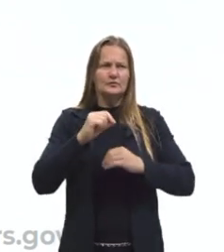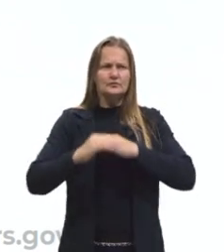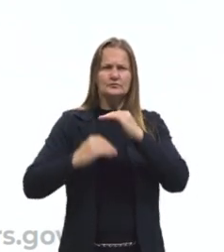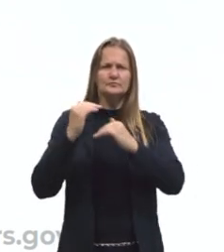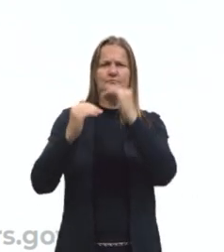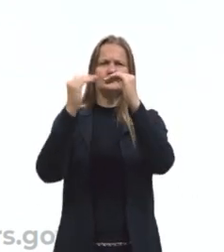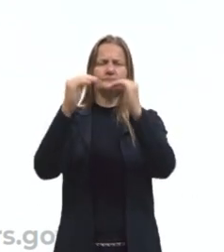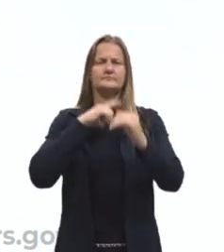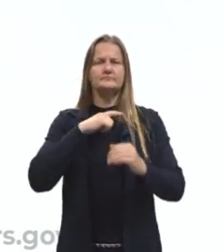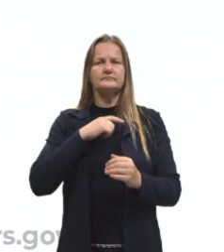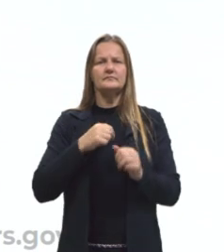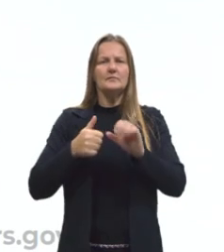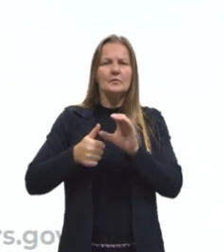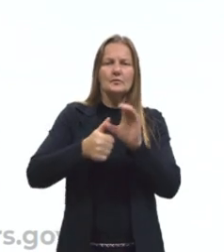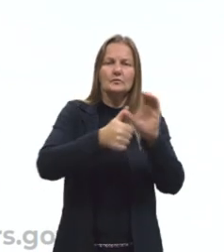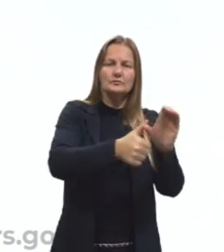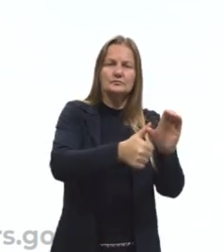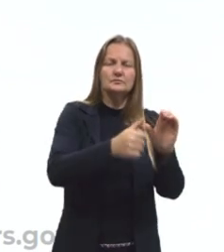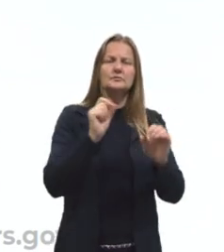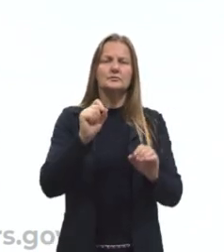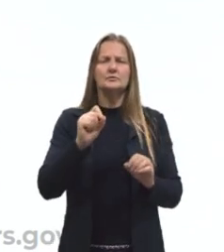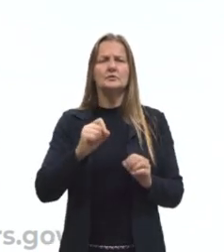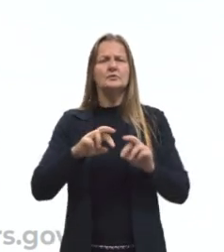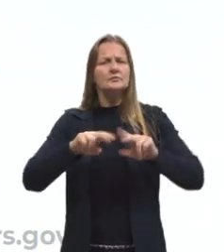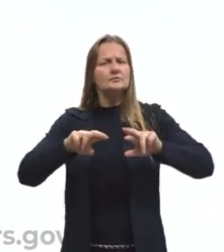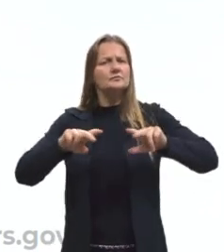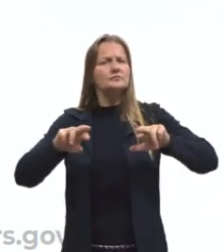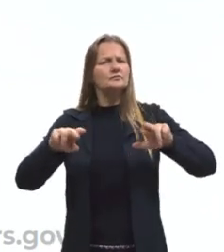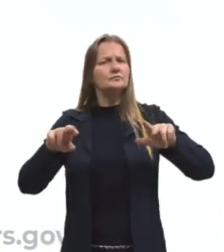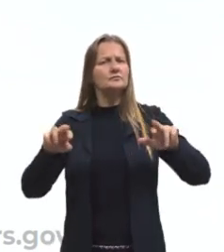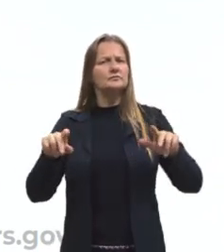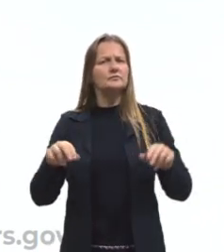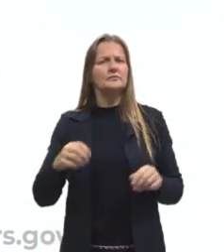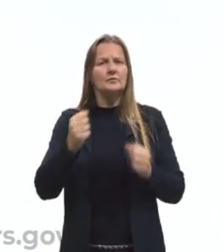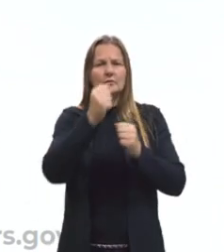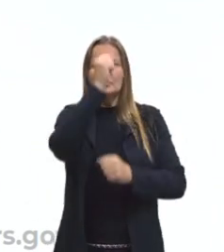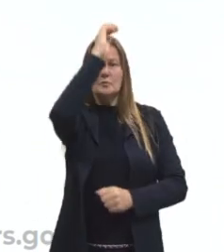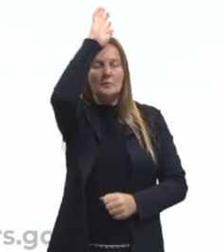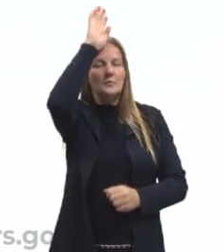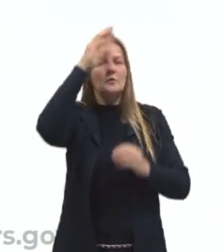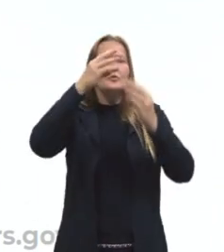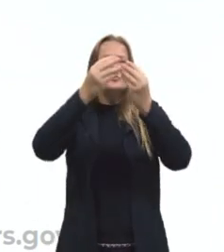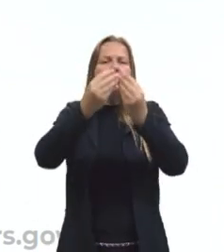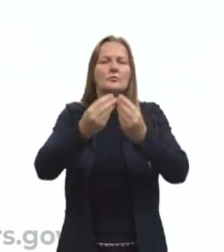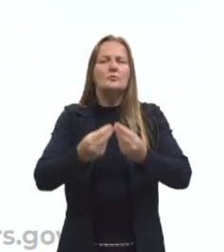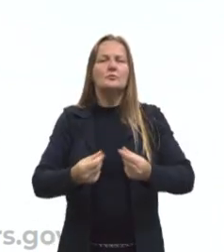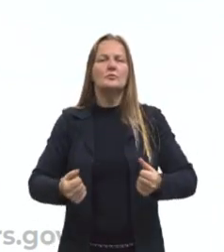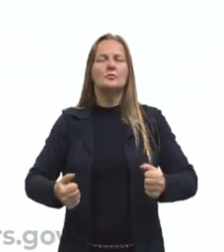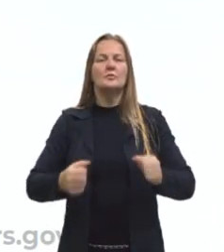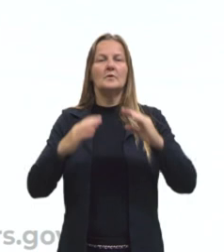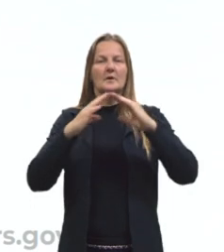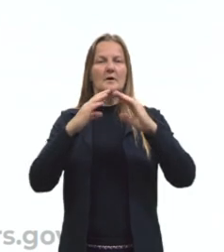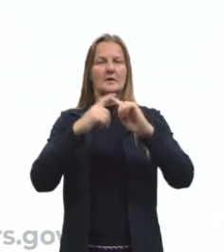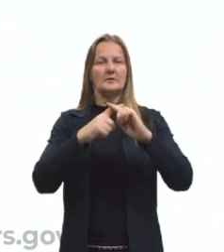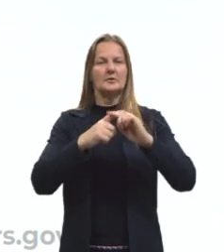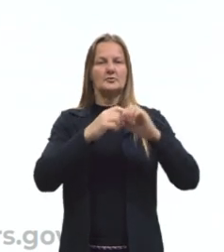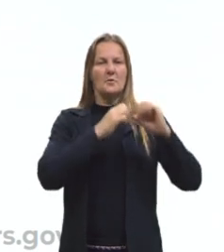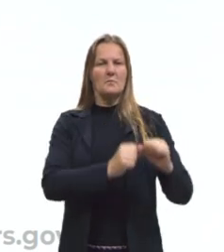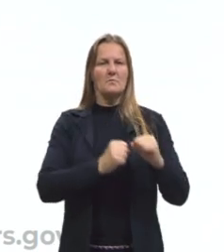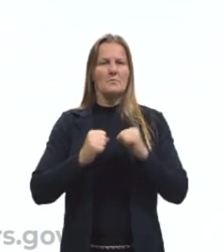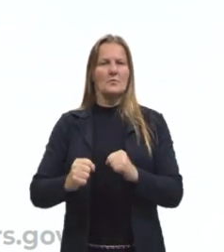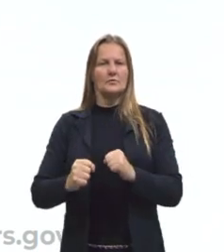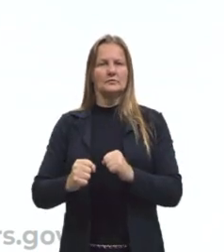desenvolvimento do cristianismo e o esfacelamento do Império Romano a igreja se consolidou como um